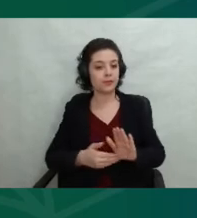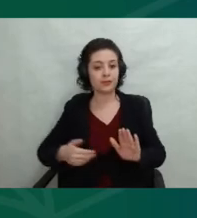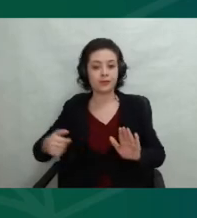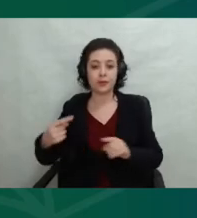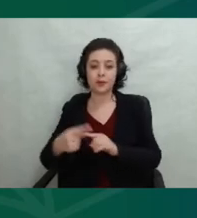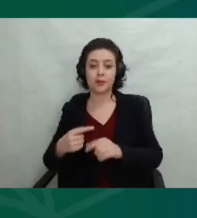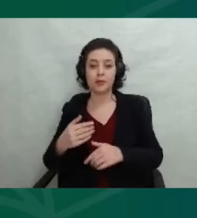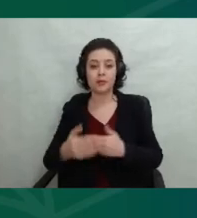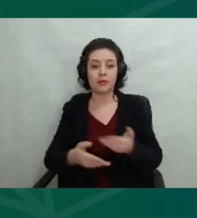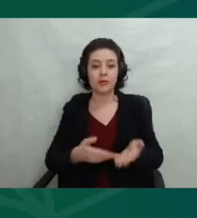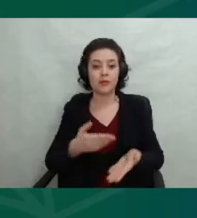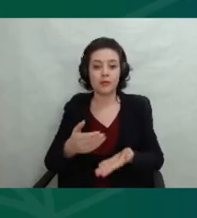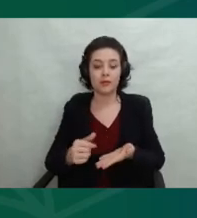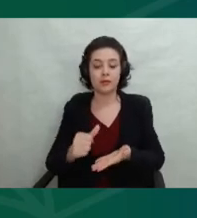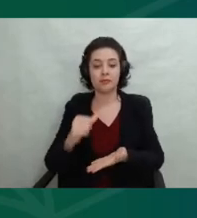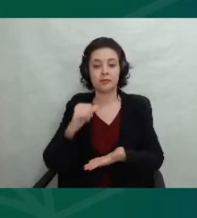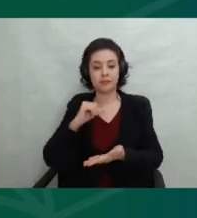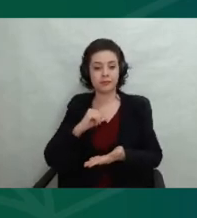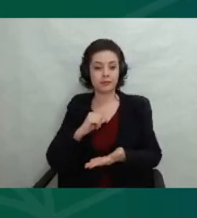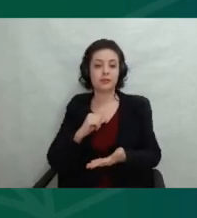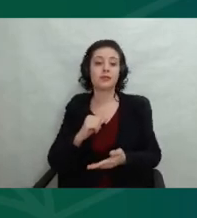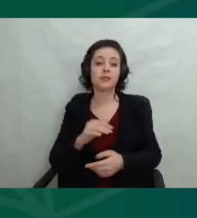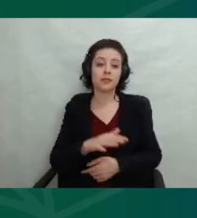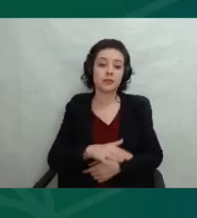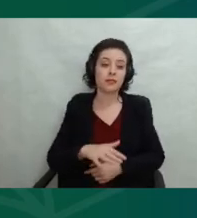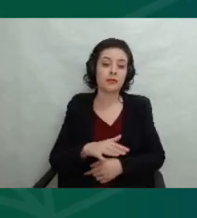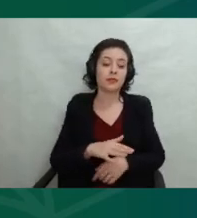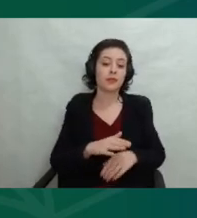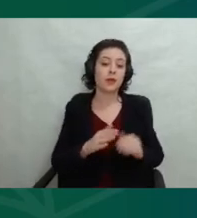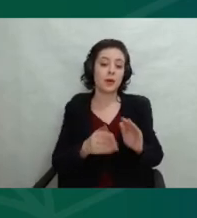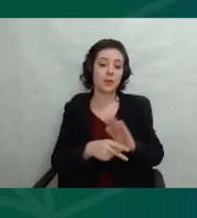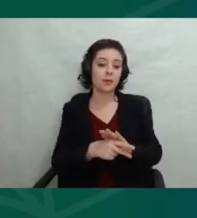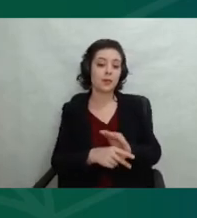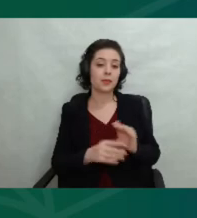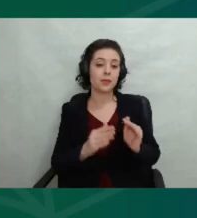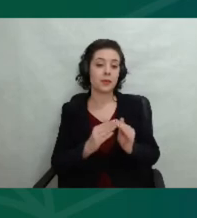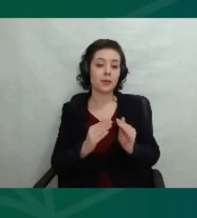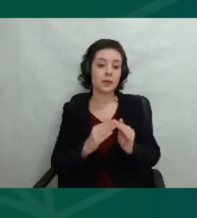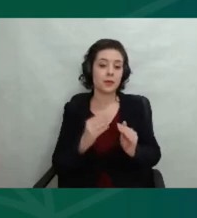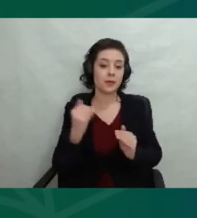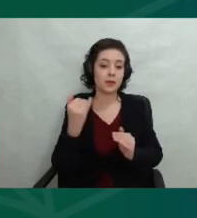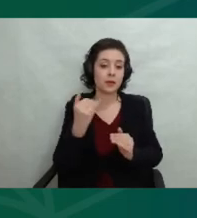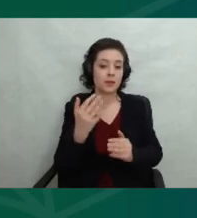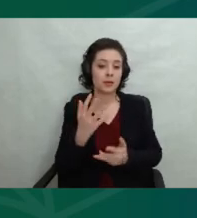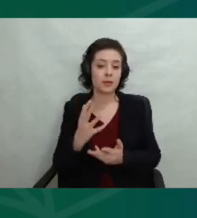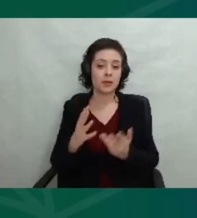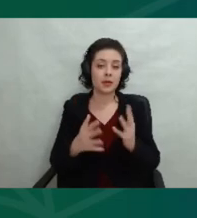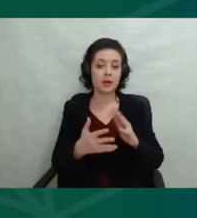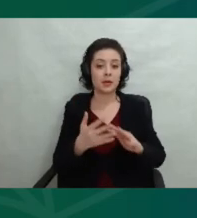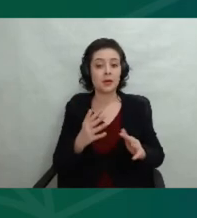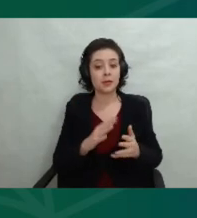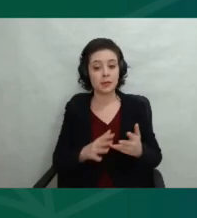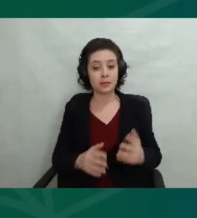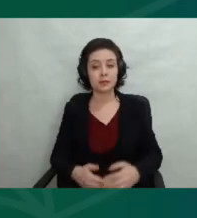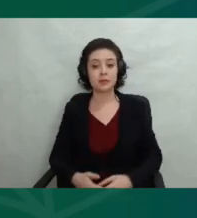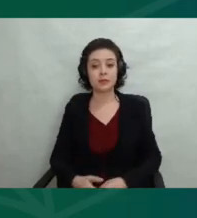efluentes domésticos são as principais fontes dessas substâncias para o ambiente. Pode passar o próximo.